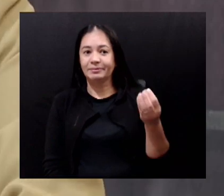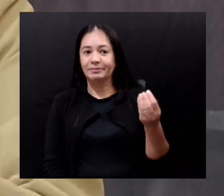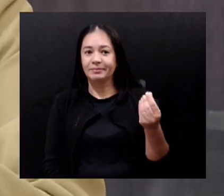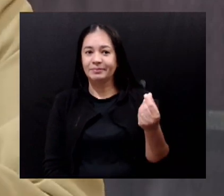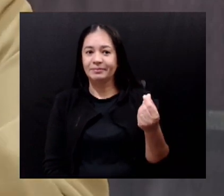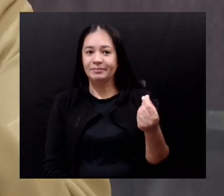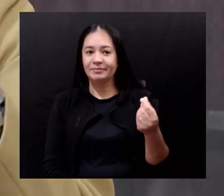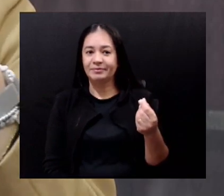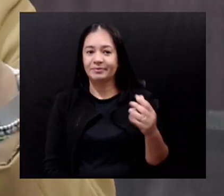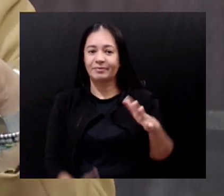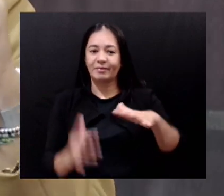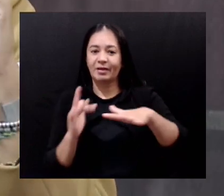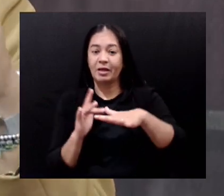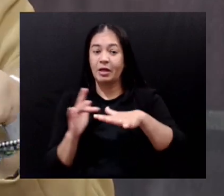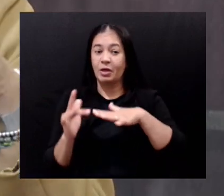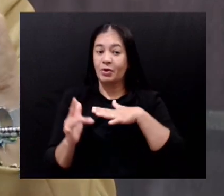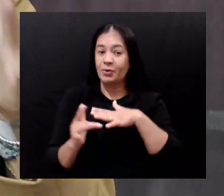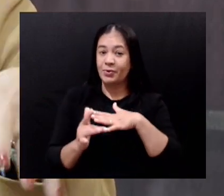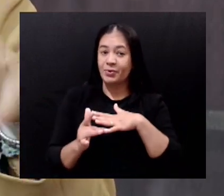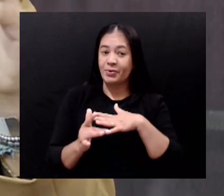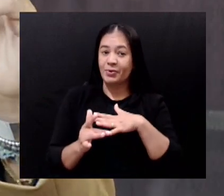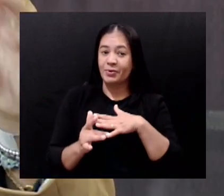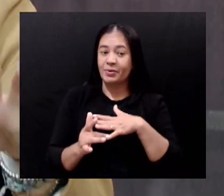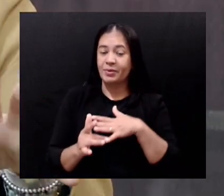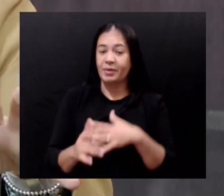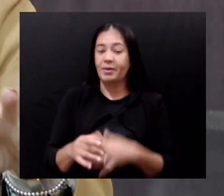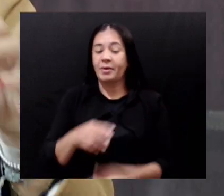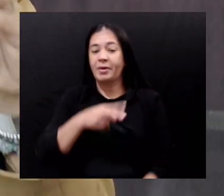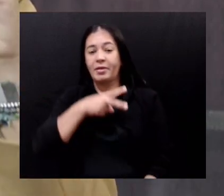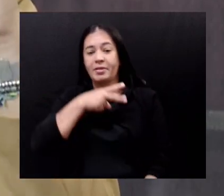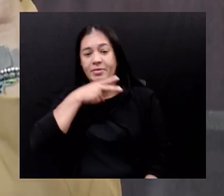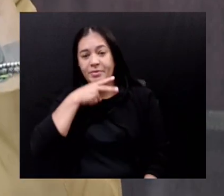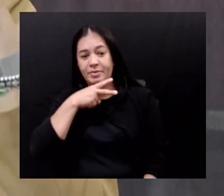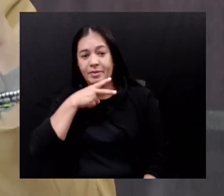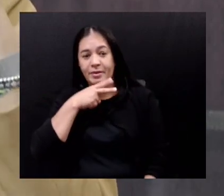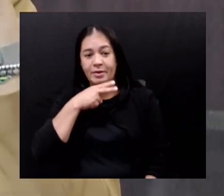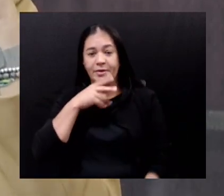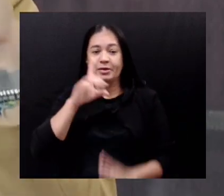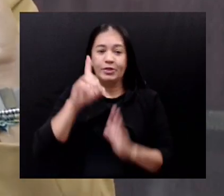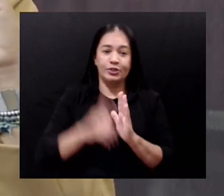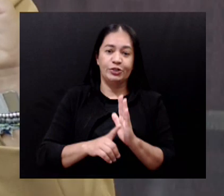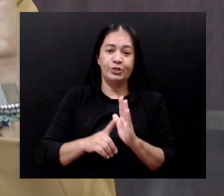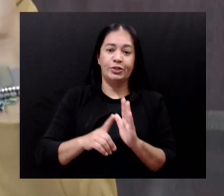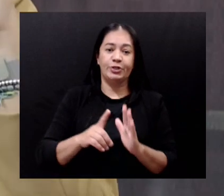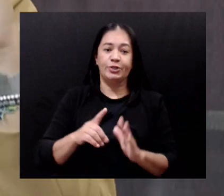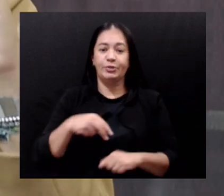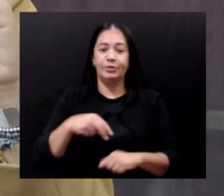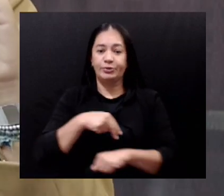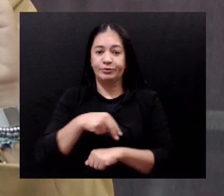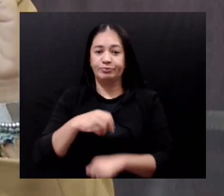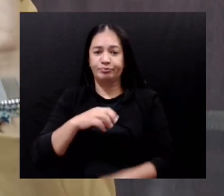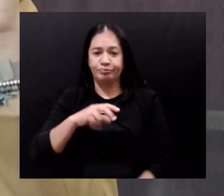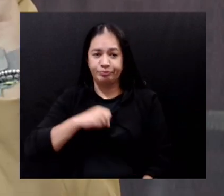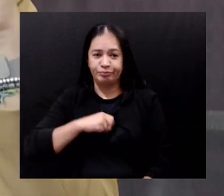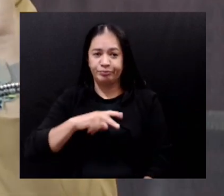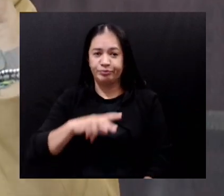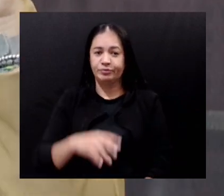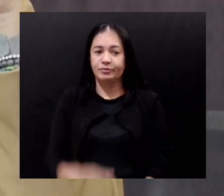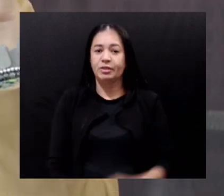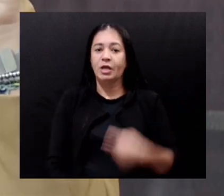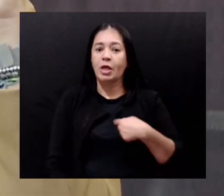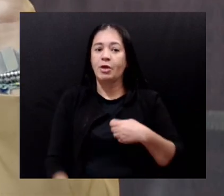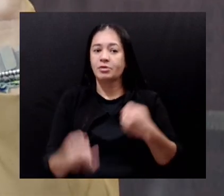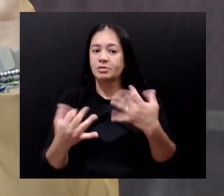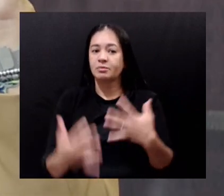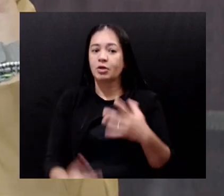sociais. Bisneto tem direito à nacionalidade portuguesa. Eu sempre explico isso. Bisneto não